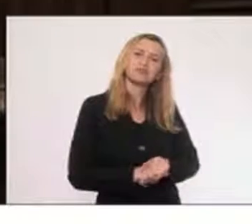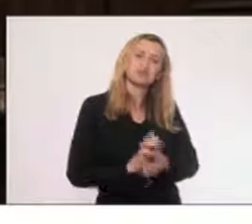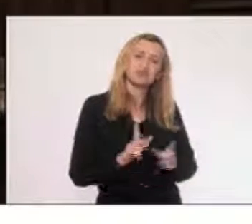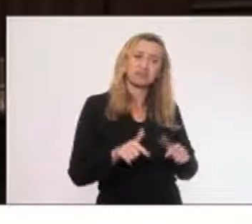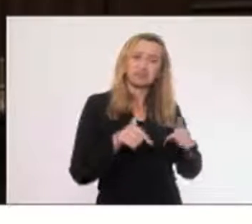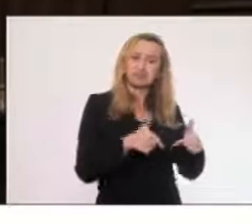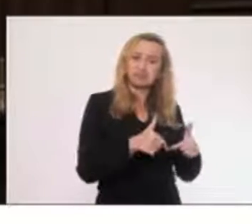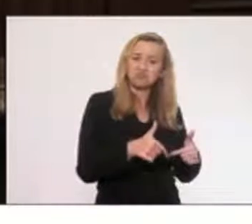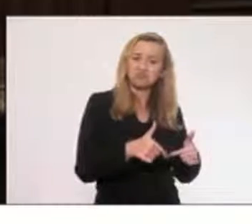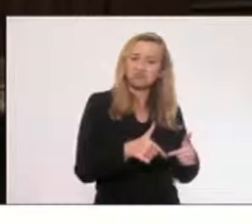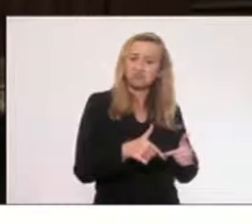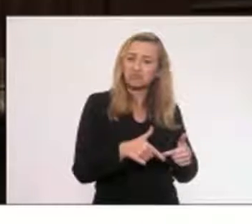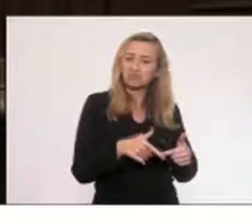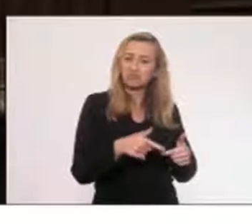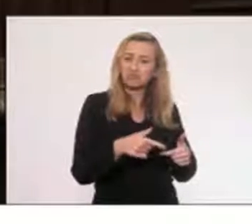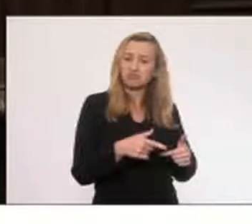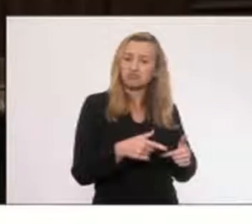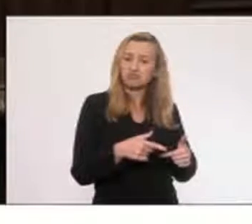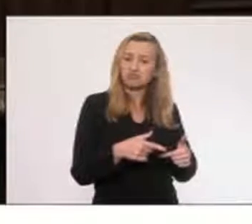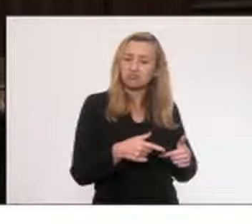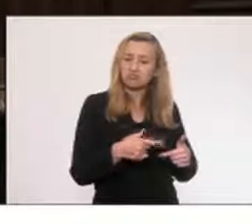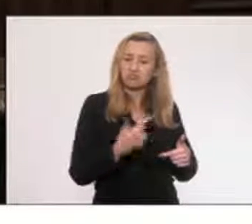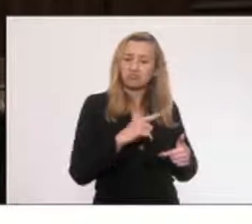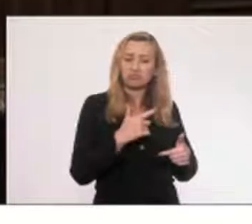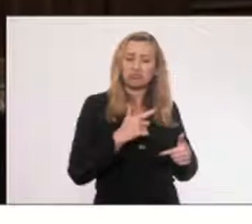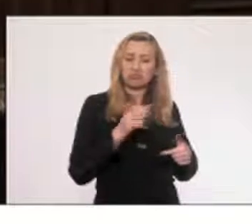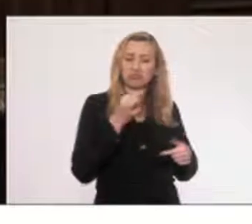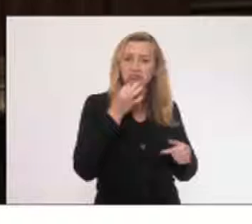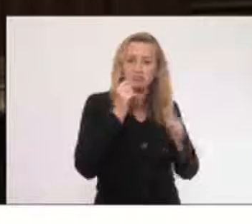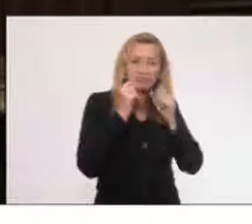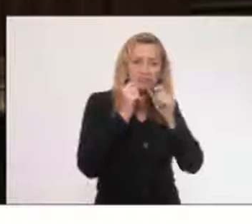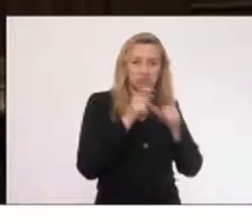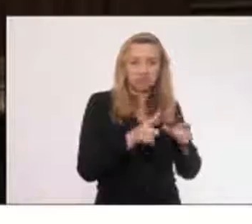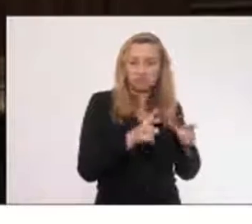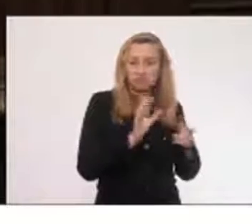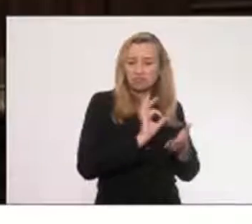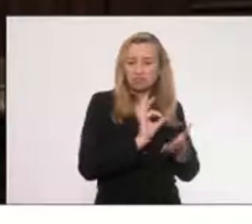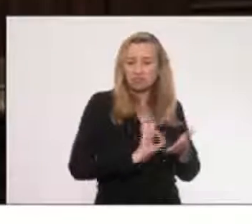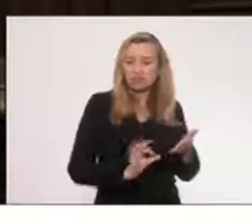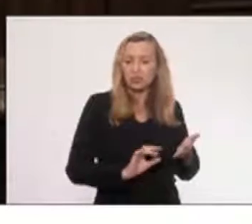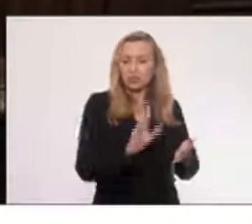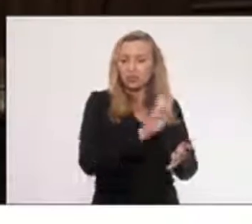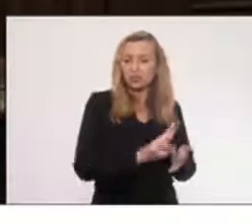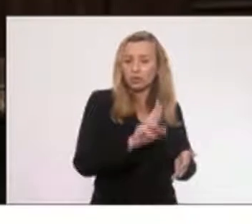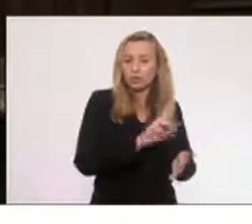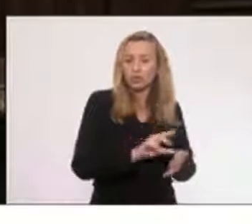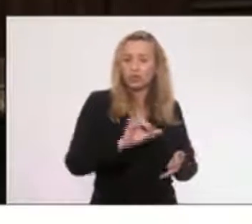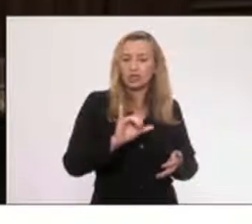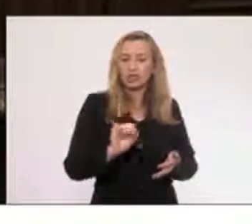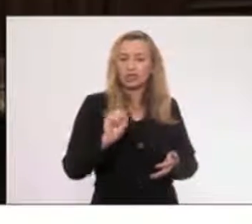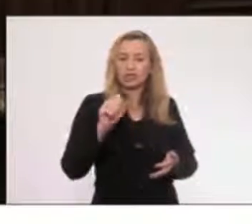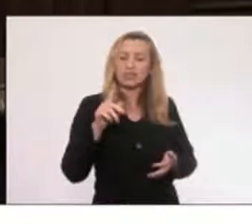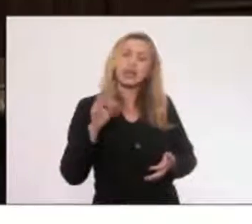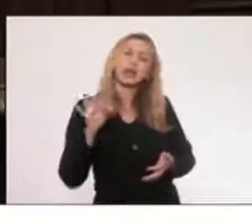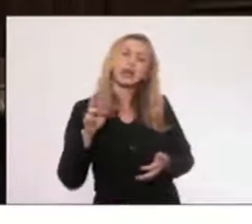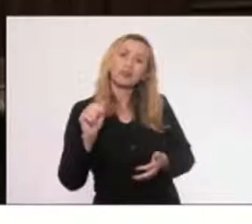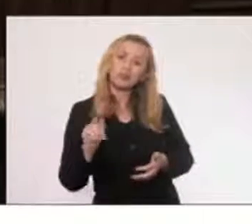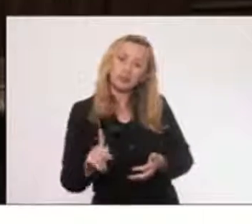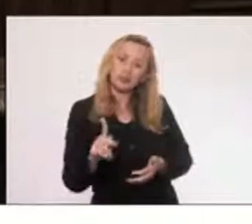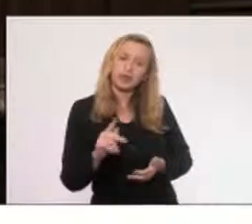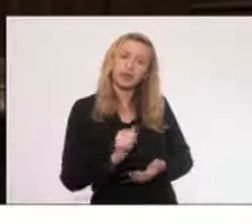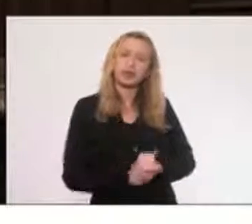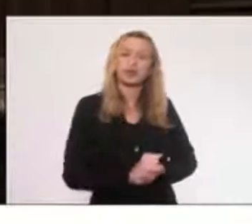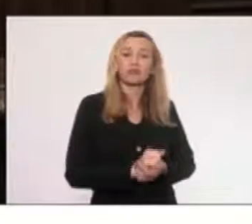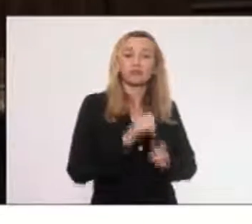ações questionáveis, com o uso de snipers, com o uso inconstitucional